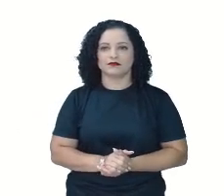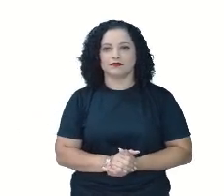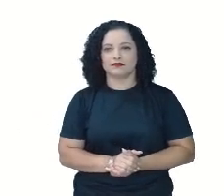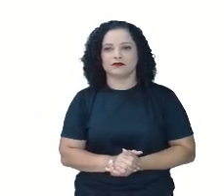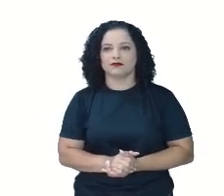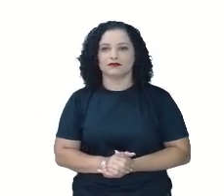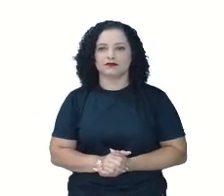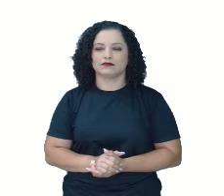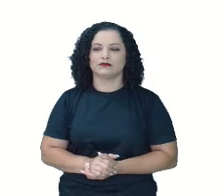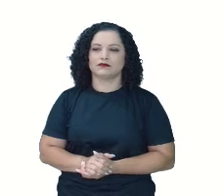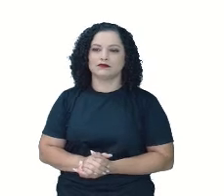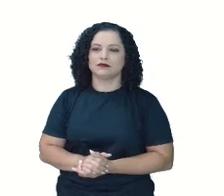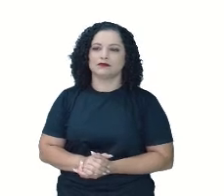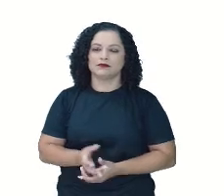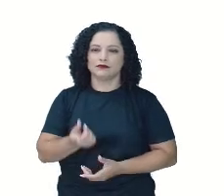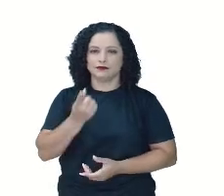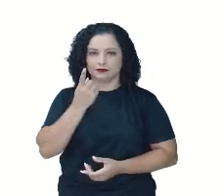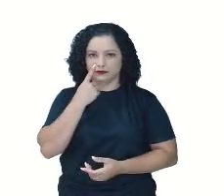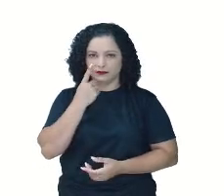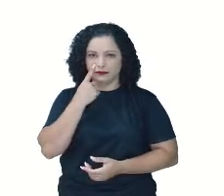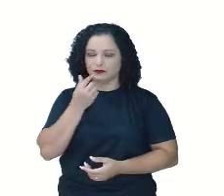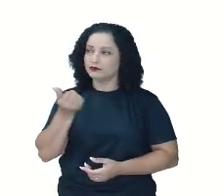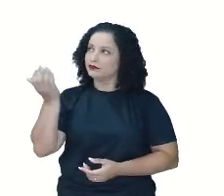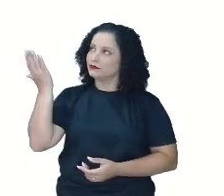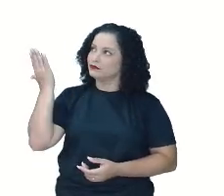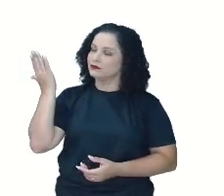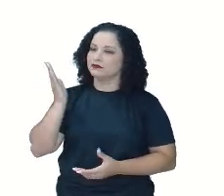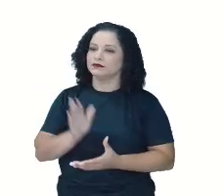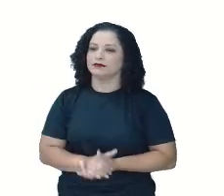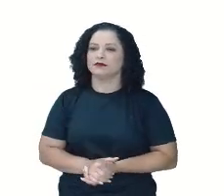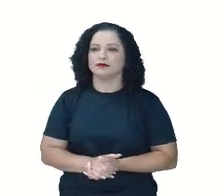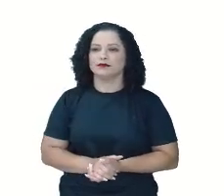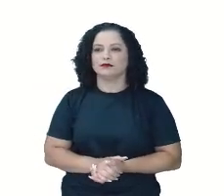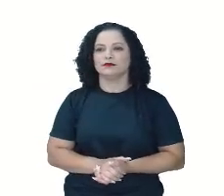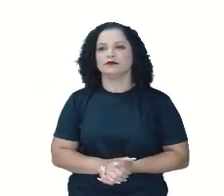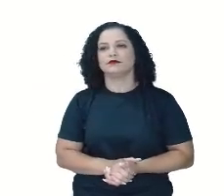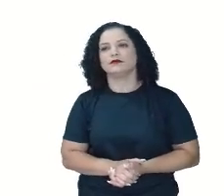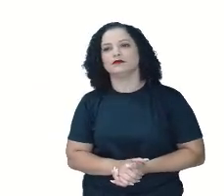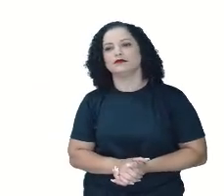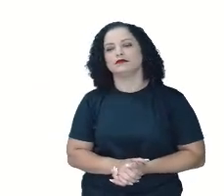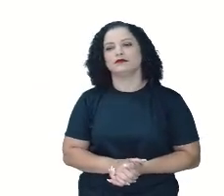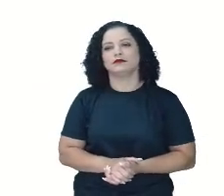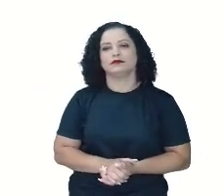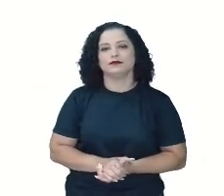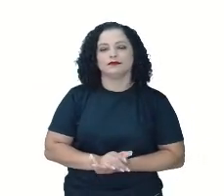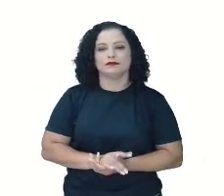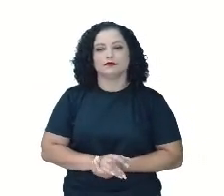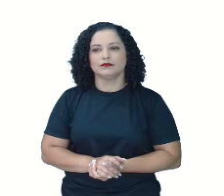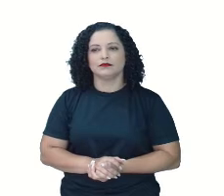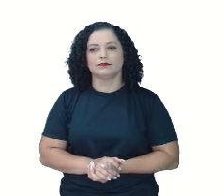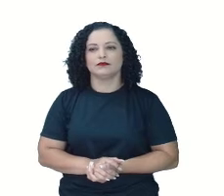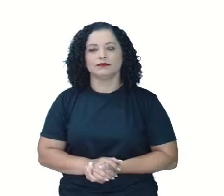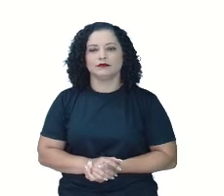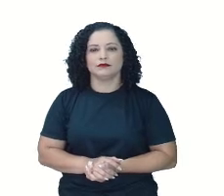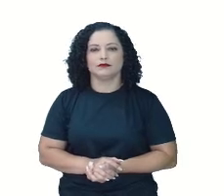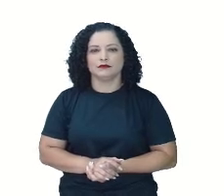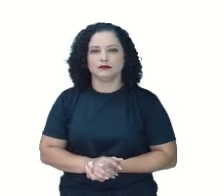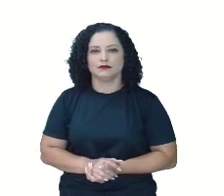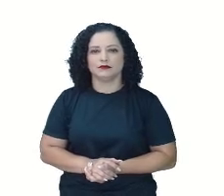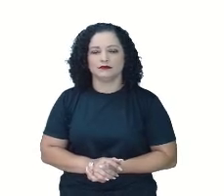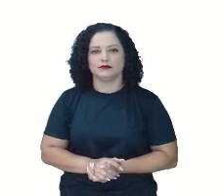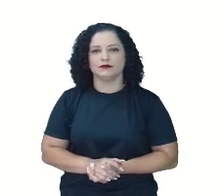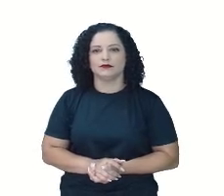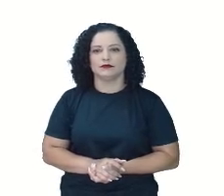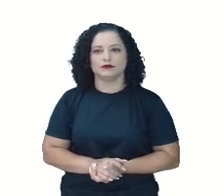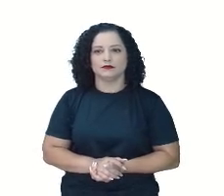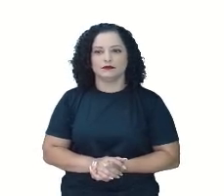alguns exemplos? Olha lá, folha, leaf, faca, knife,